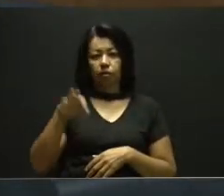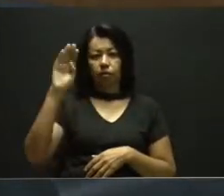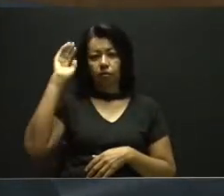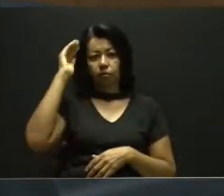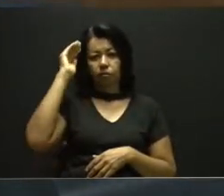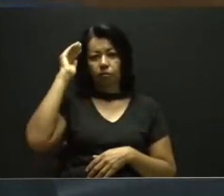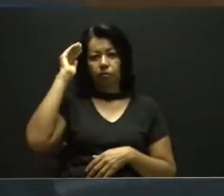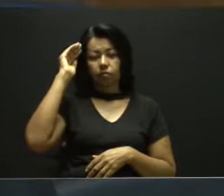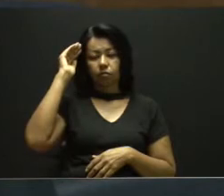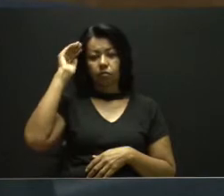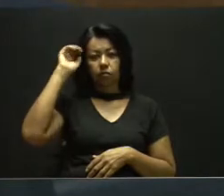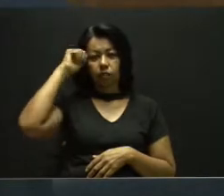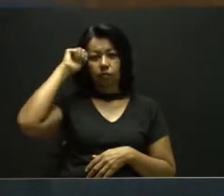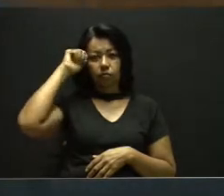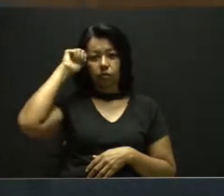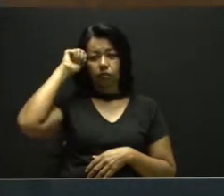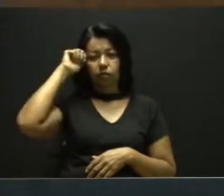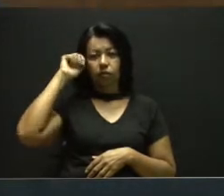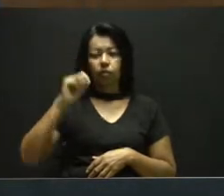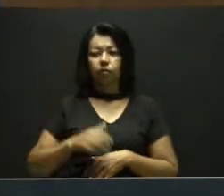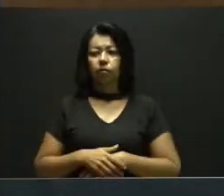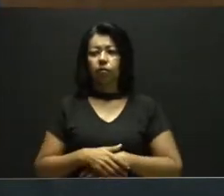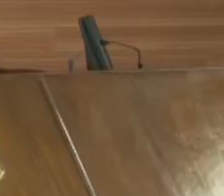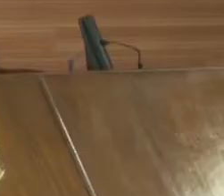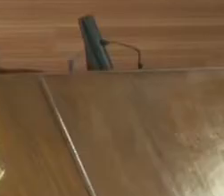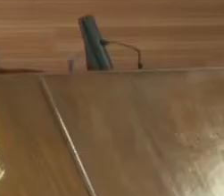consciência negra aguardem